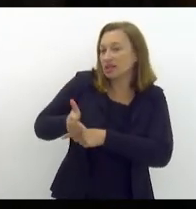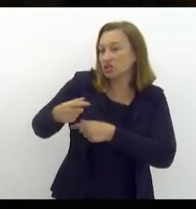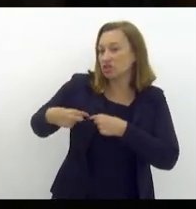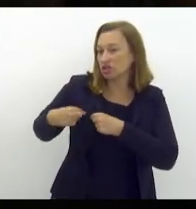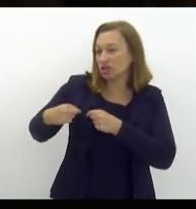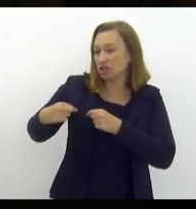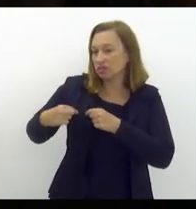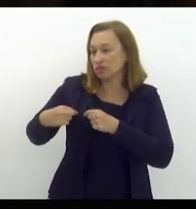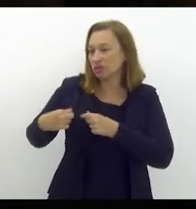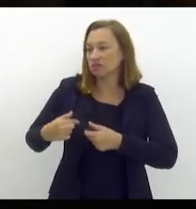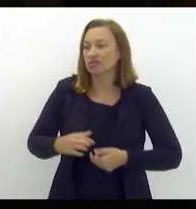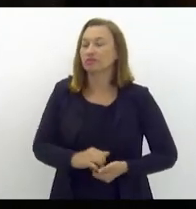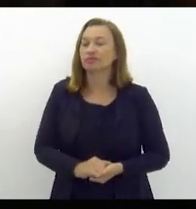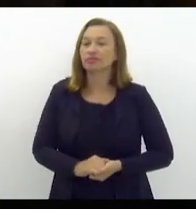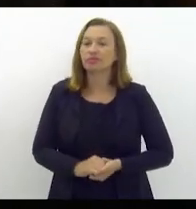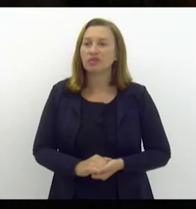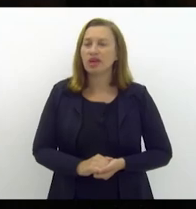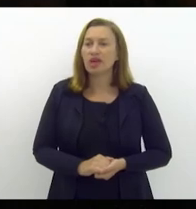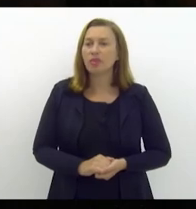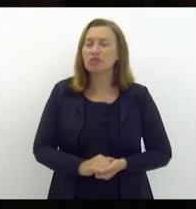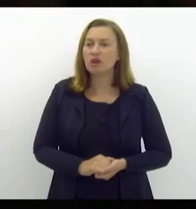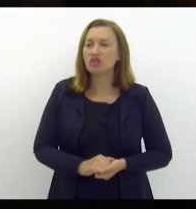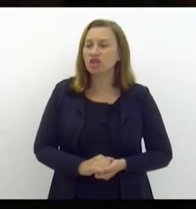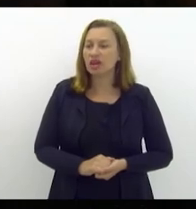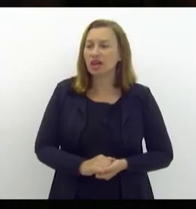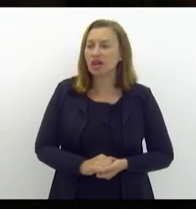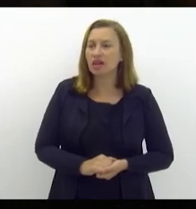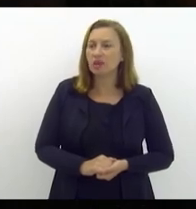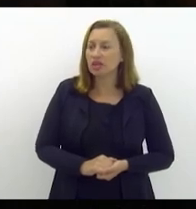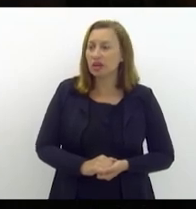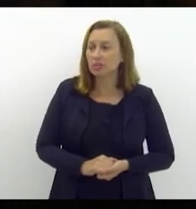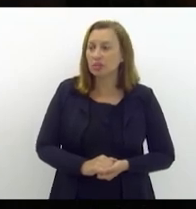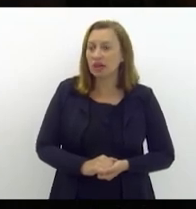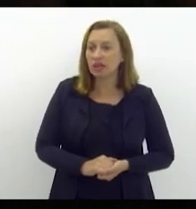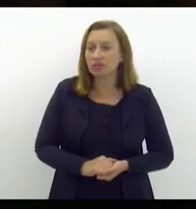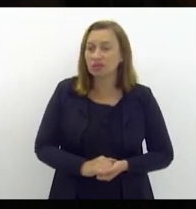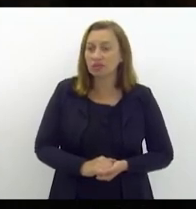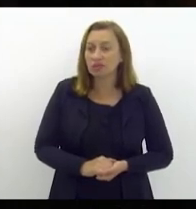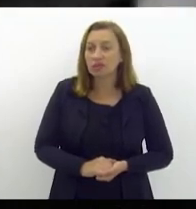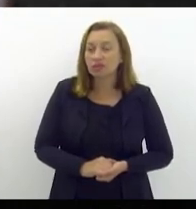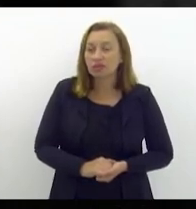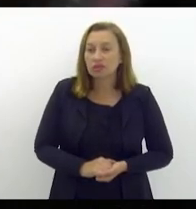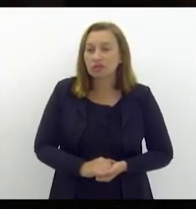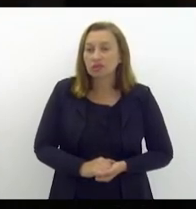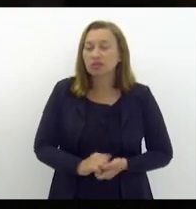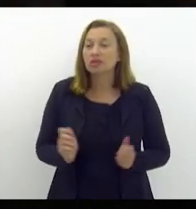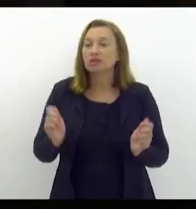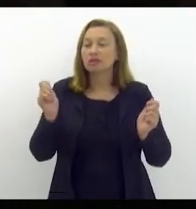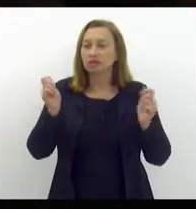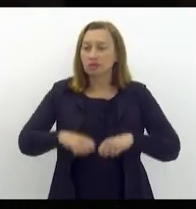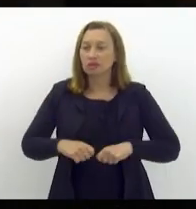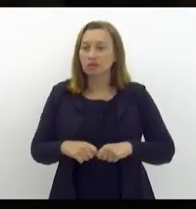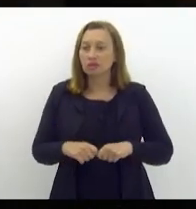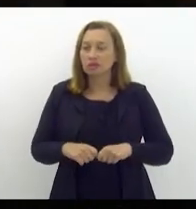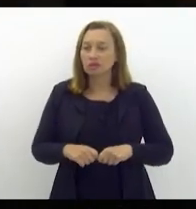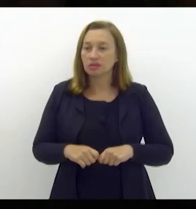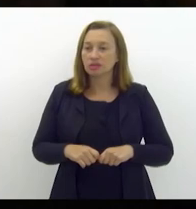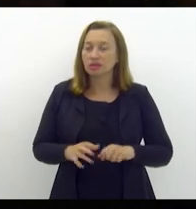câmeras corporais é evidente. Os dados têm demonstrado a possibilidade de